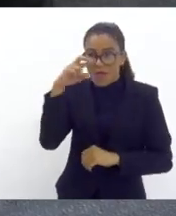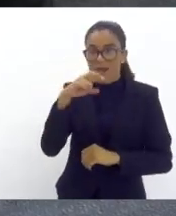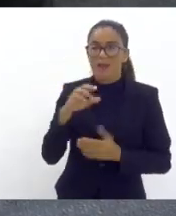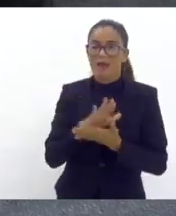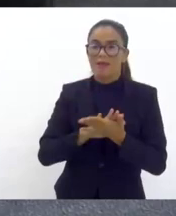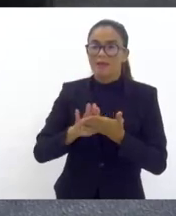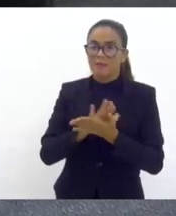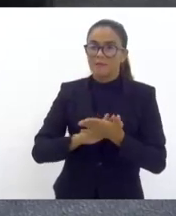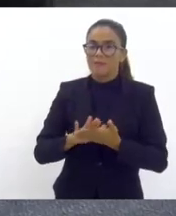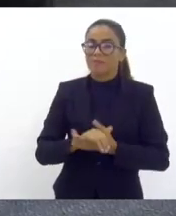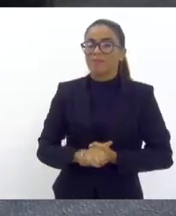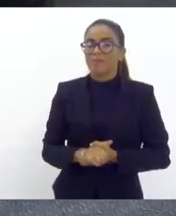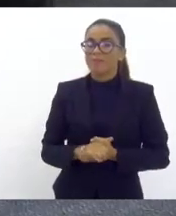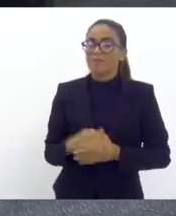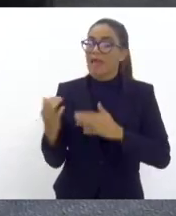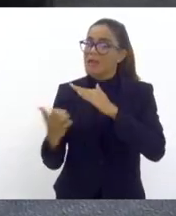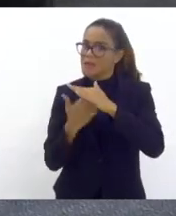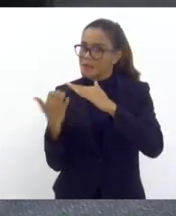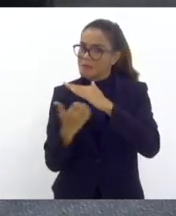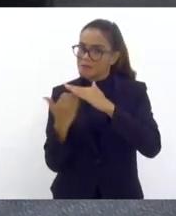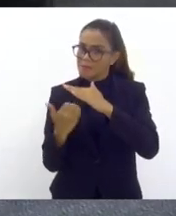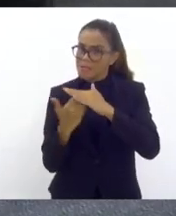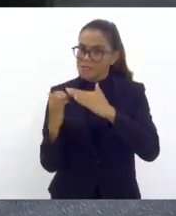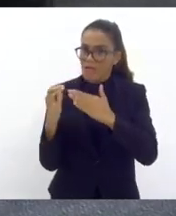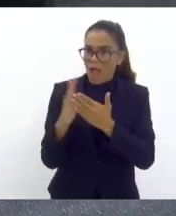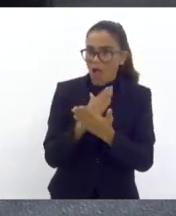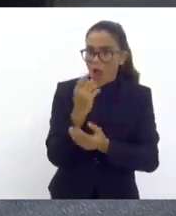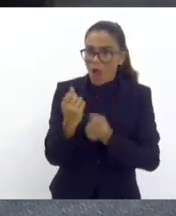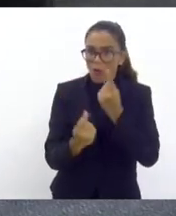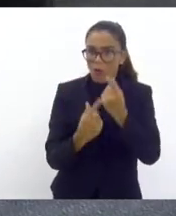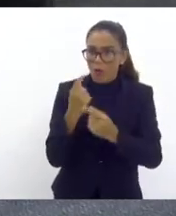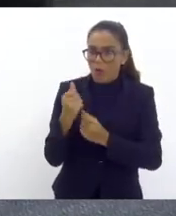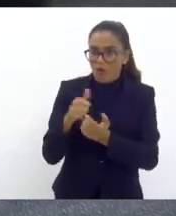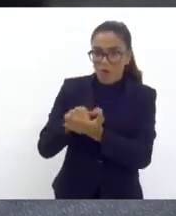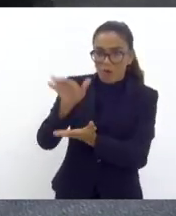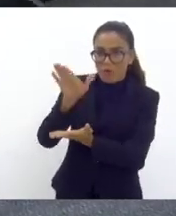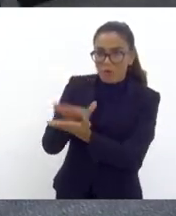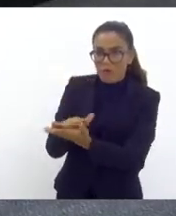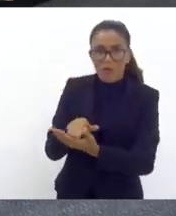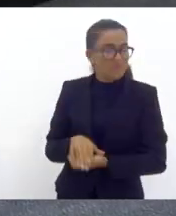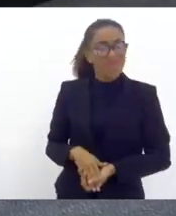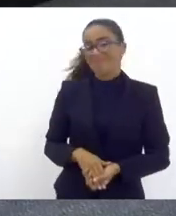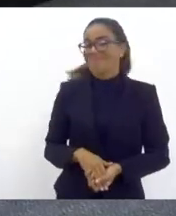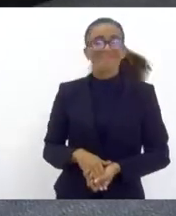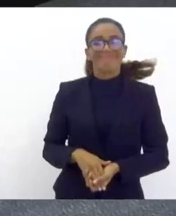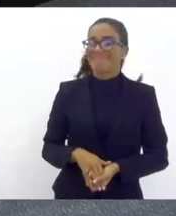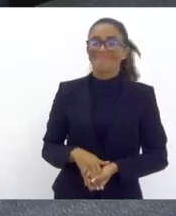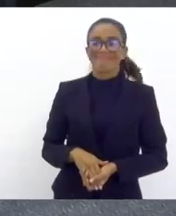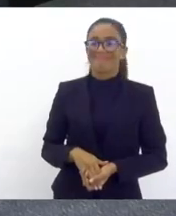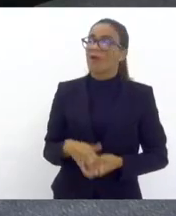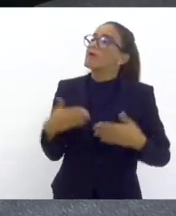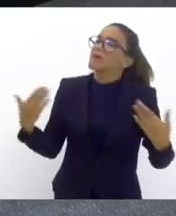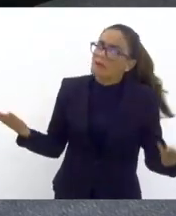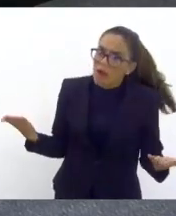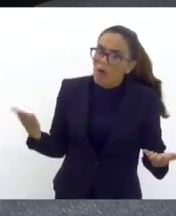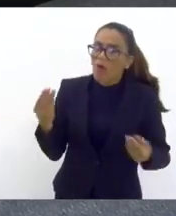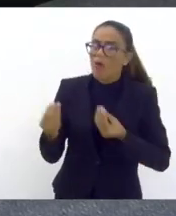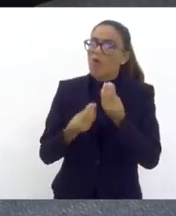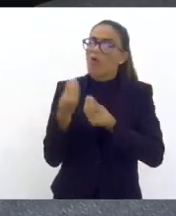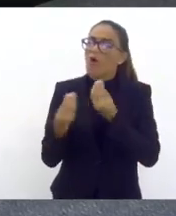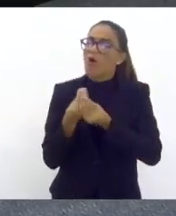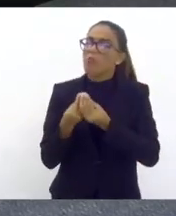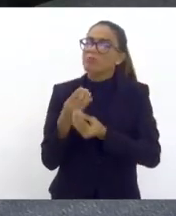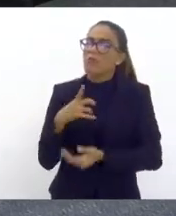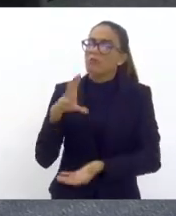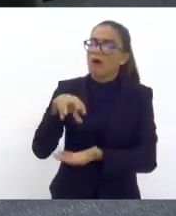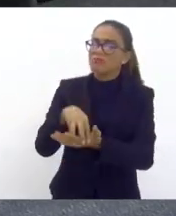foi fazer de alguma empresa dessa alguma empresa gastando esticada foi mudada não então você tem agência fiscalizadora